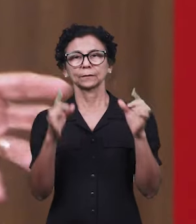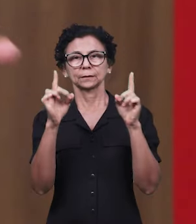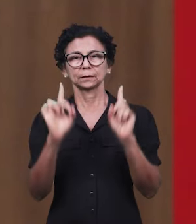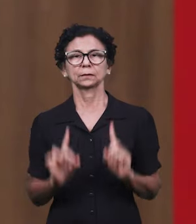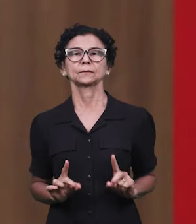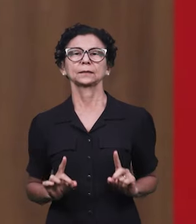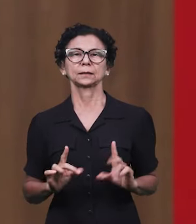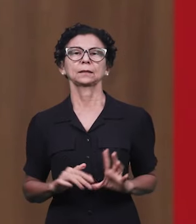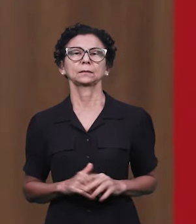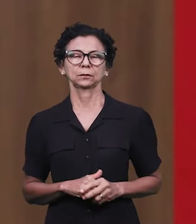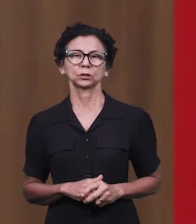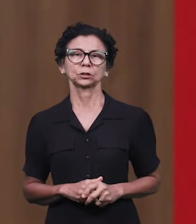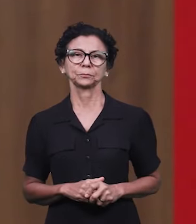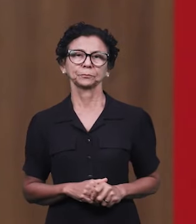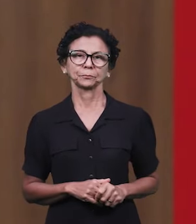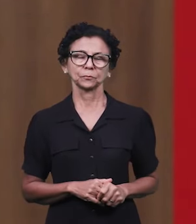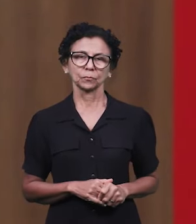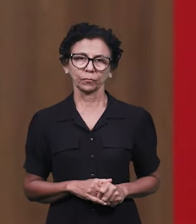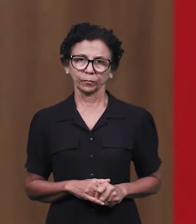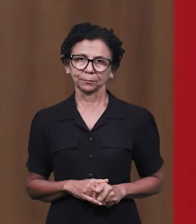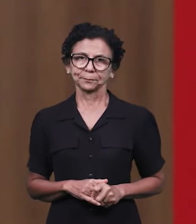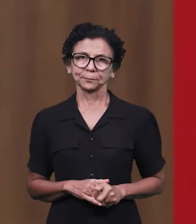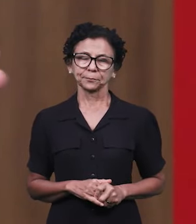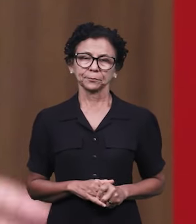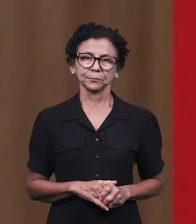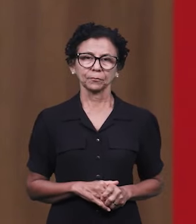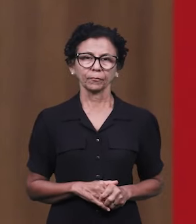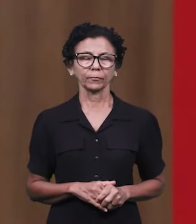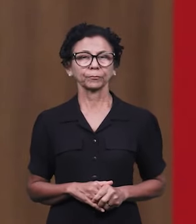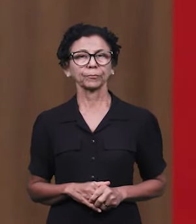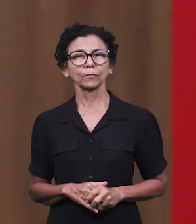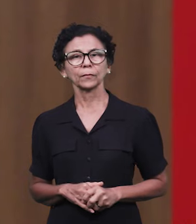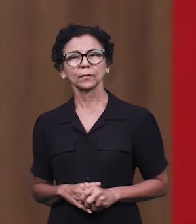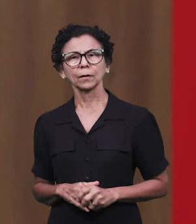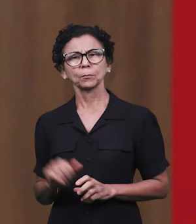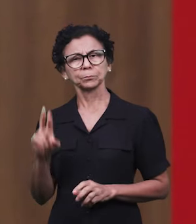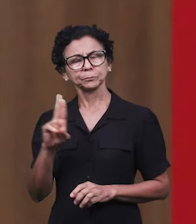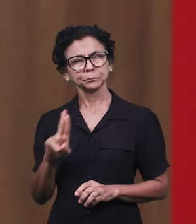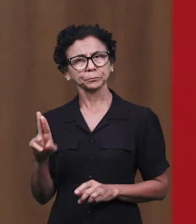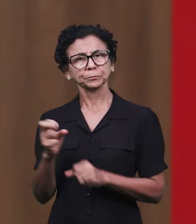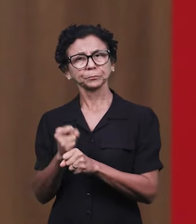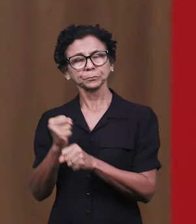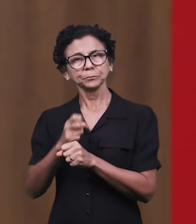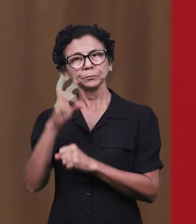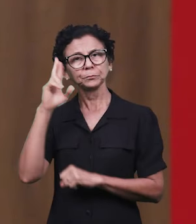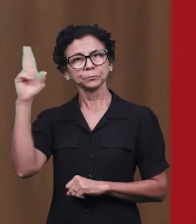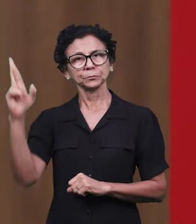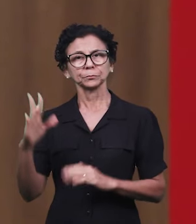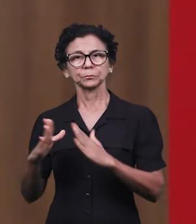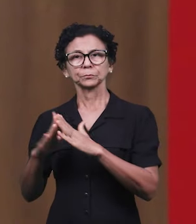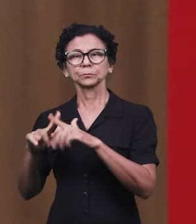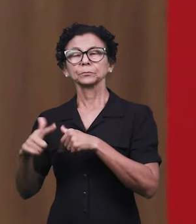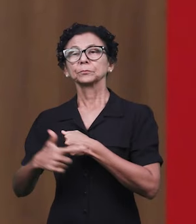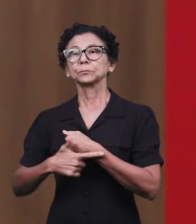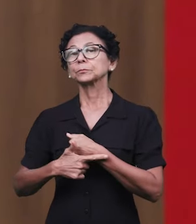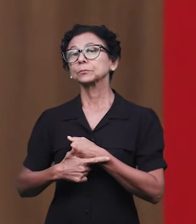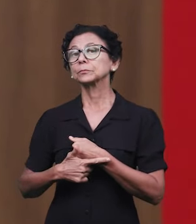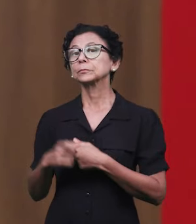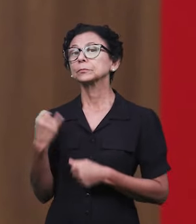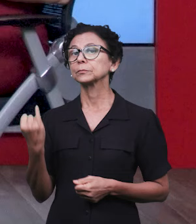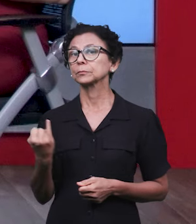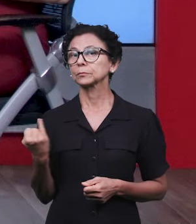assistindo se chegar e ser usado. Então, o papel da igreja é importantíssimo. Nós temos a Semente